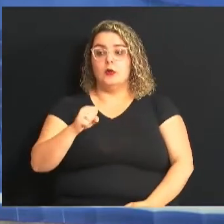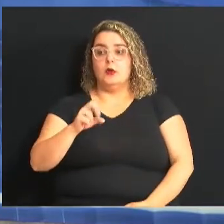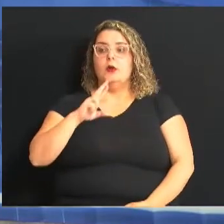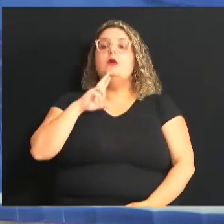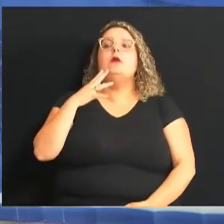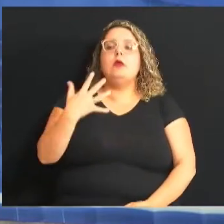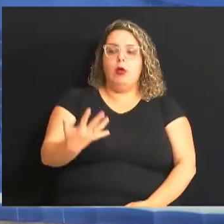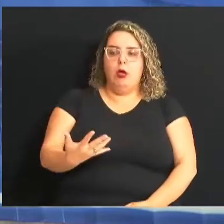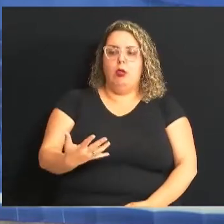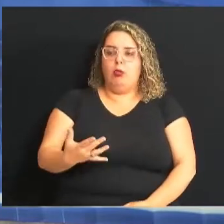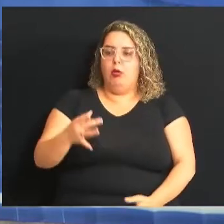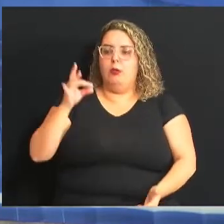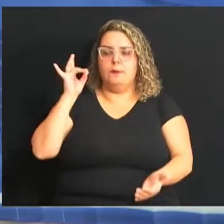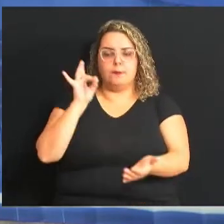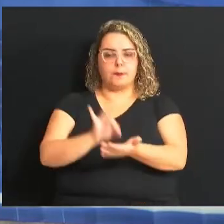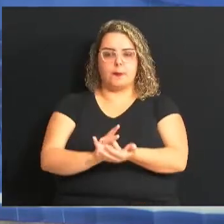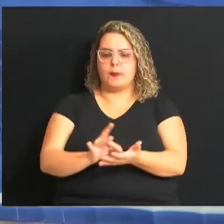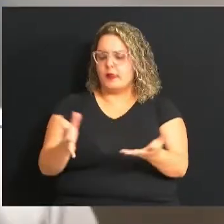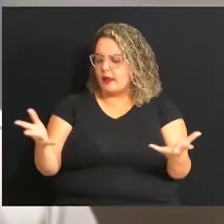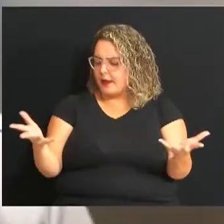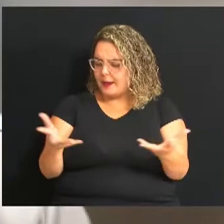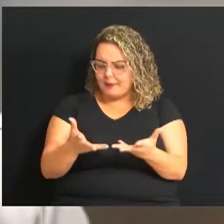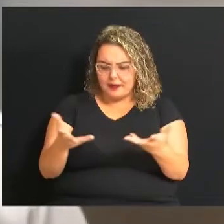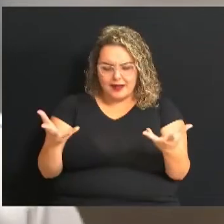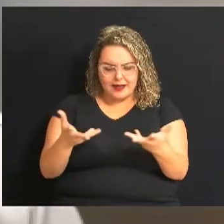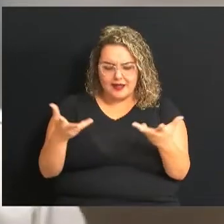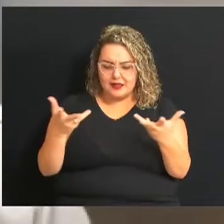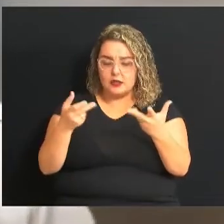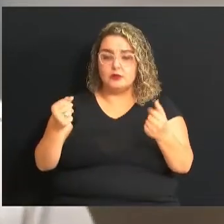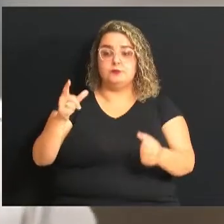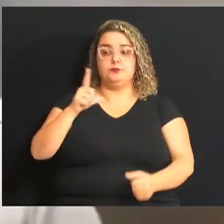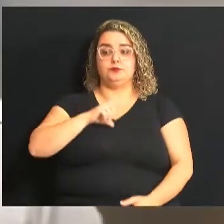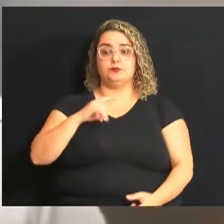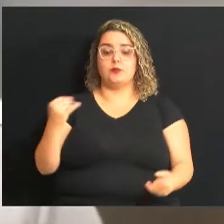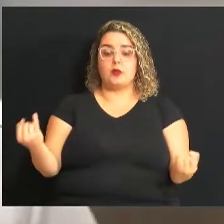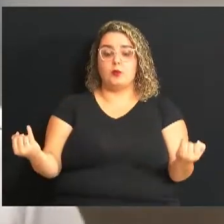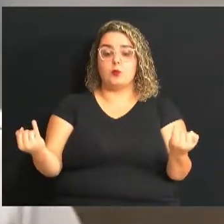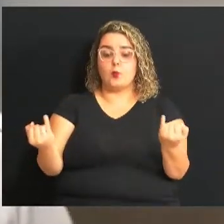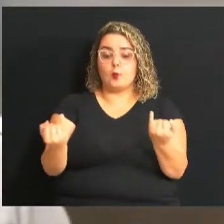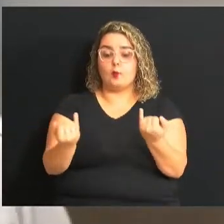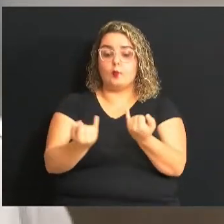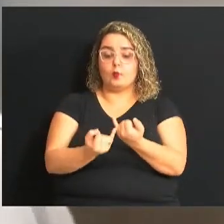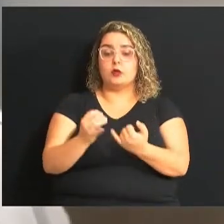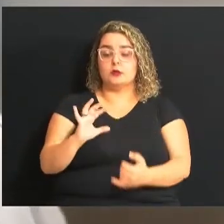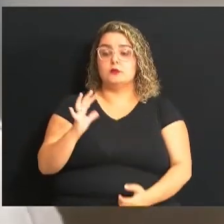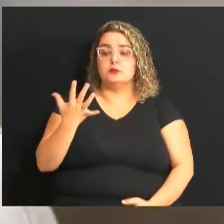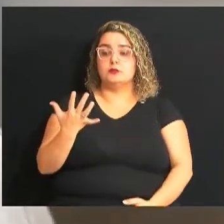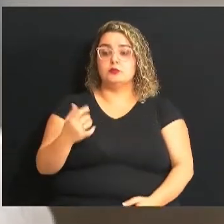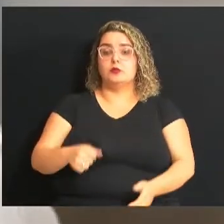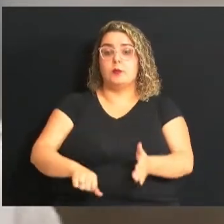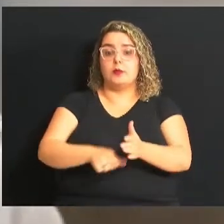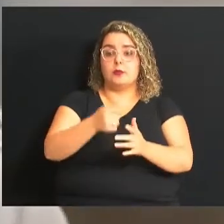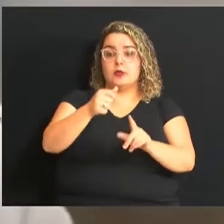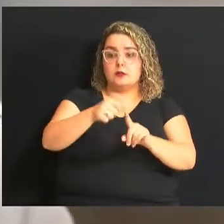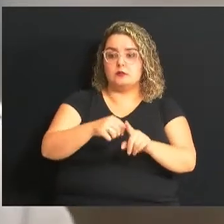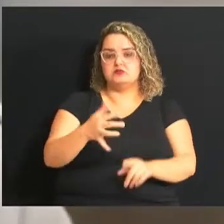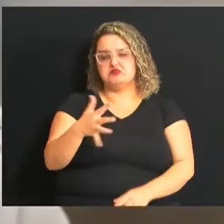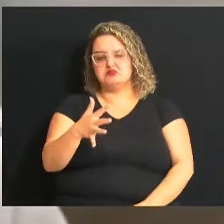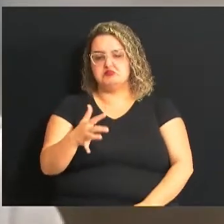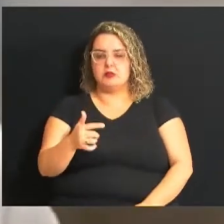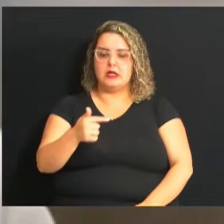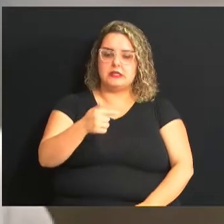é realmente fantástico. Nós temos um emagrecimento que ocorre no primeiro mês em torno de 7